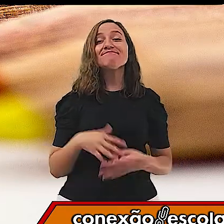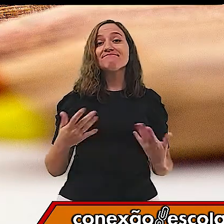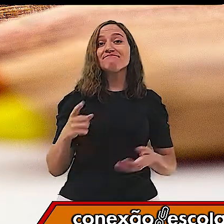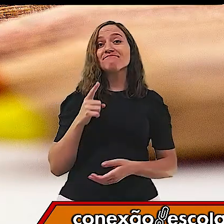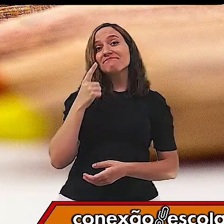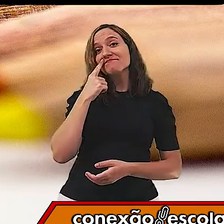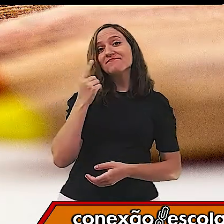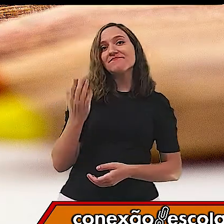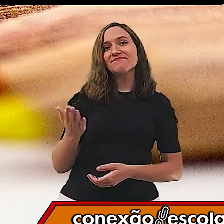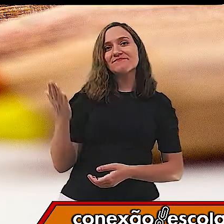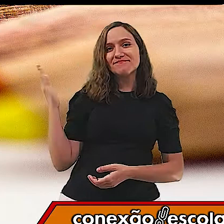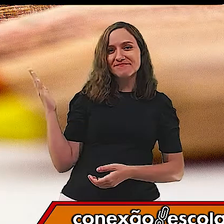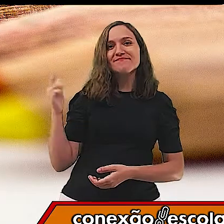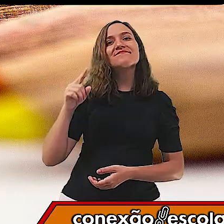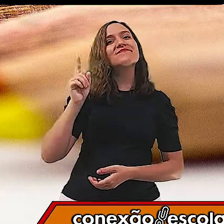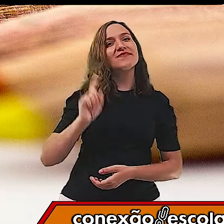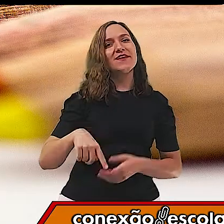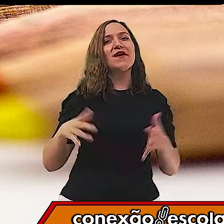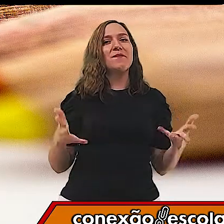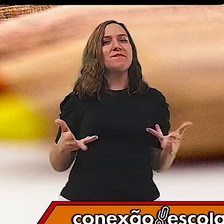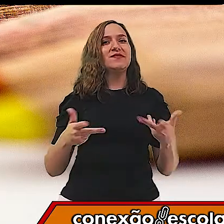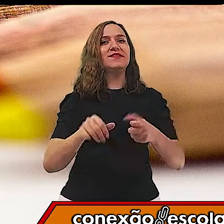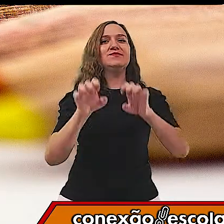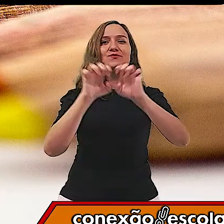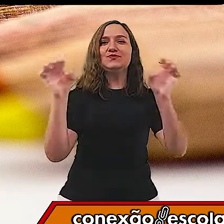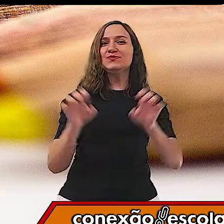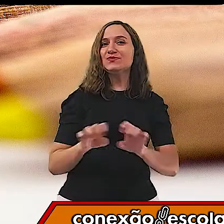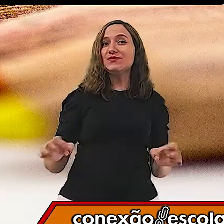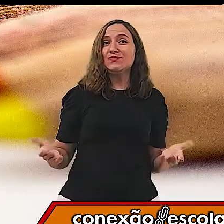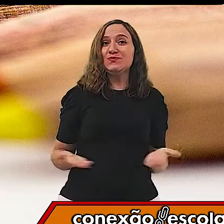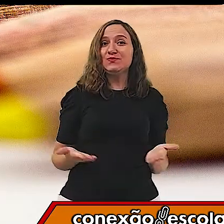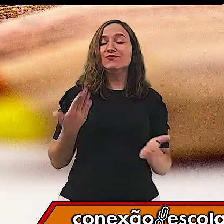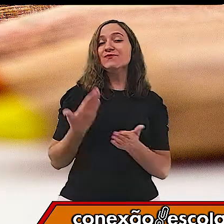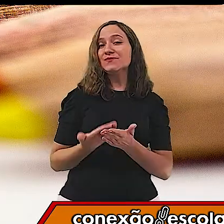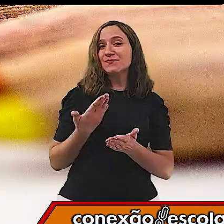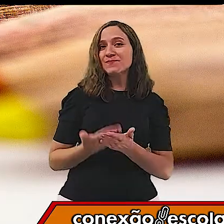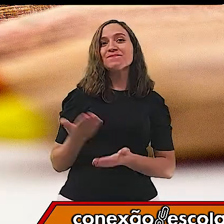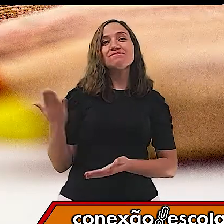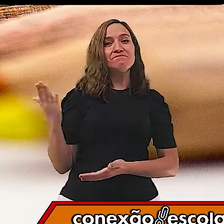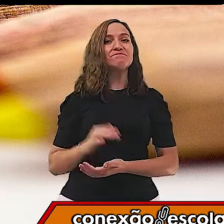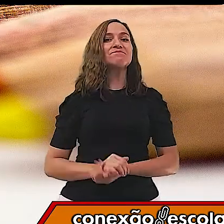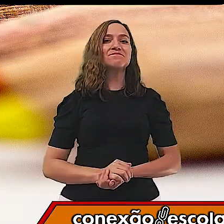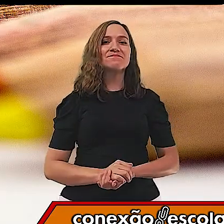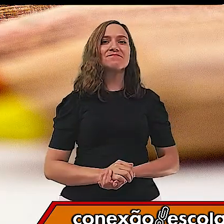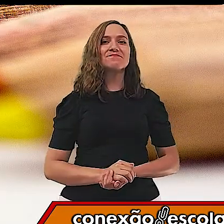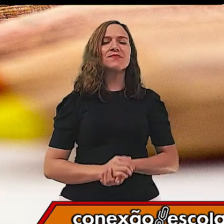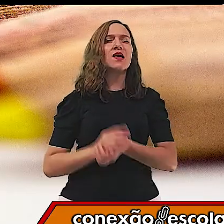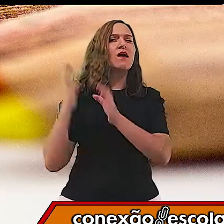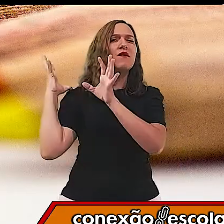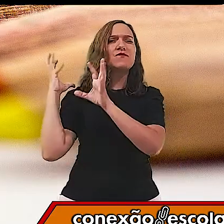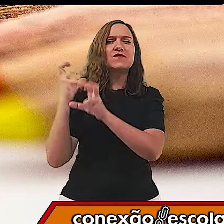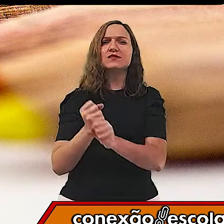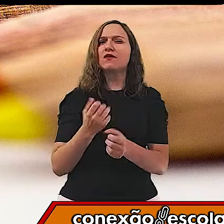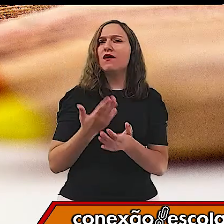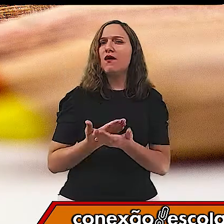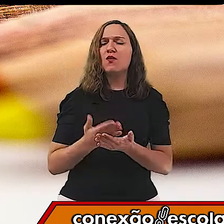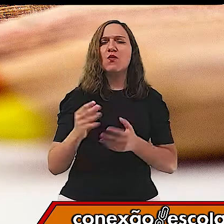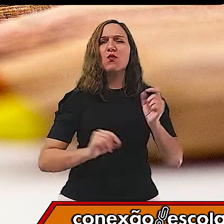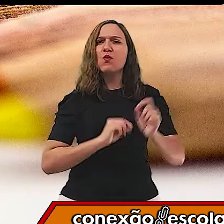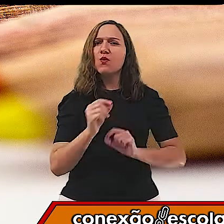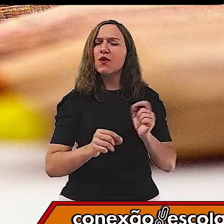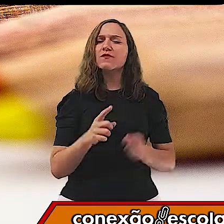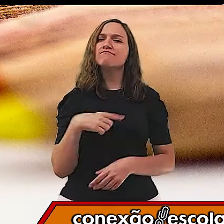Essas foram habilidades estruturantes da nossa aulinha. Revisão da nossa aula foi: nós tivemos